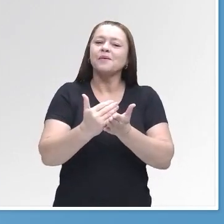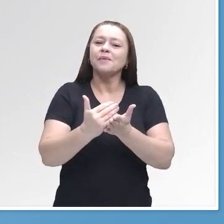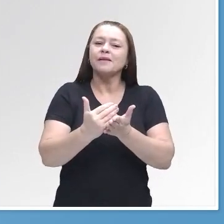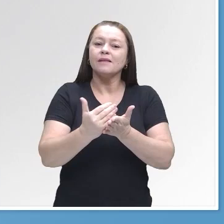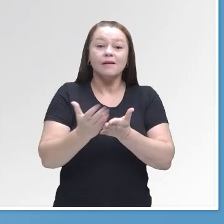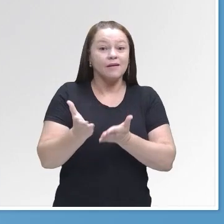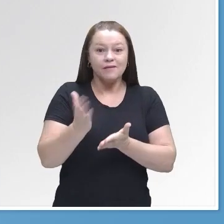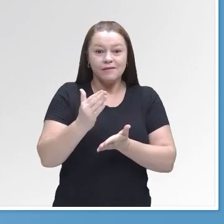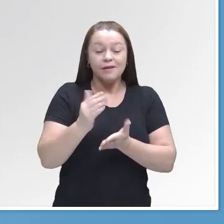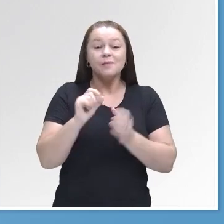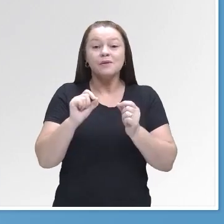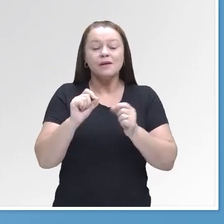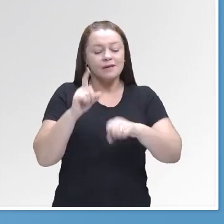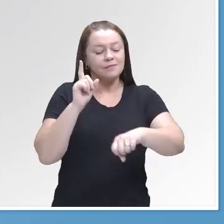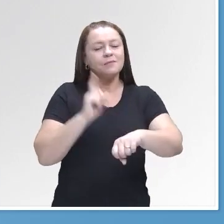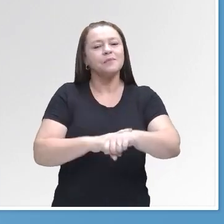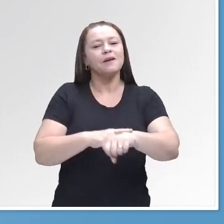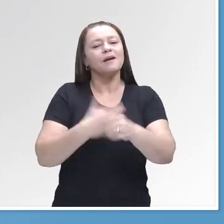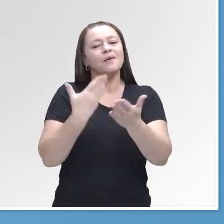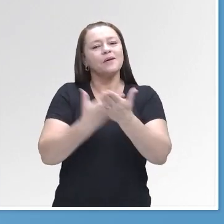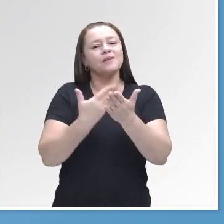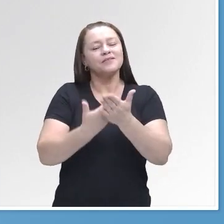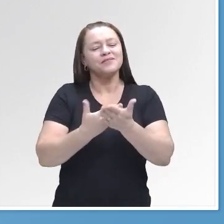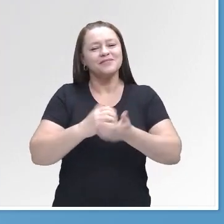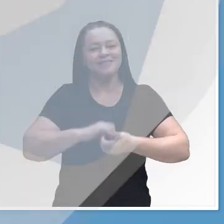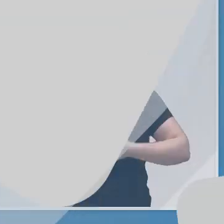Vamos para a hora de estudar!